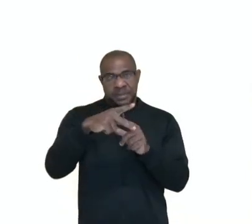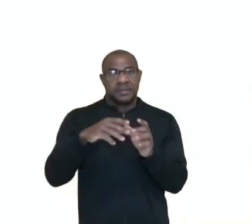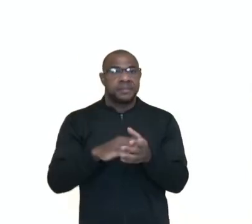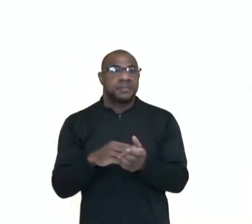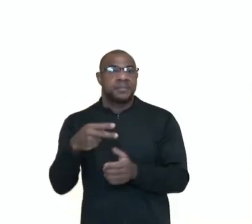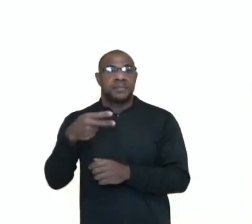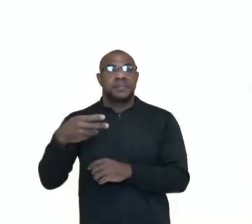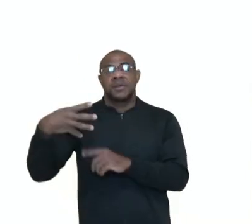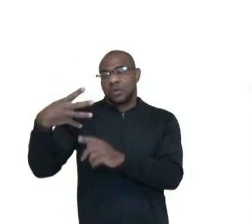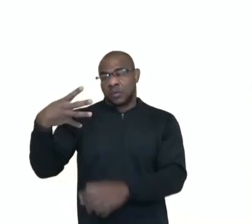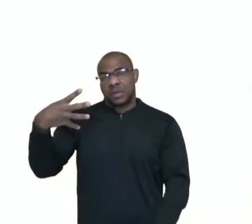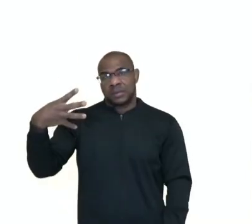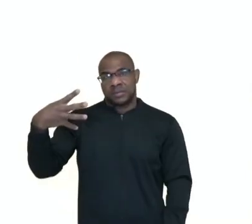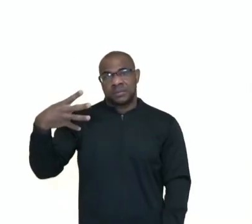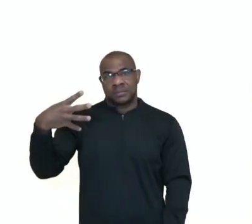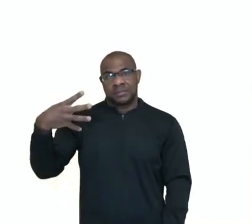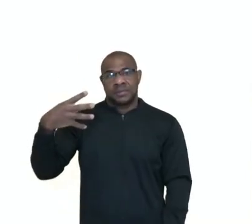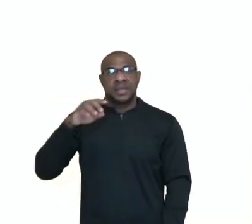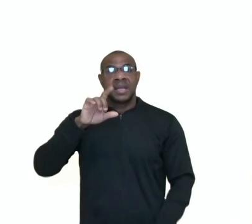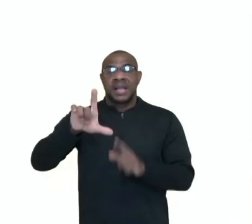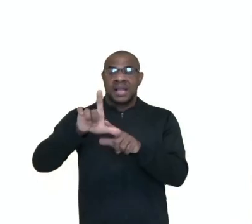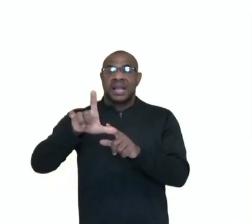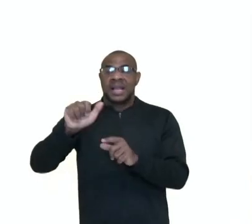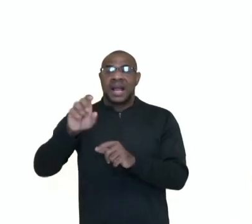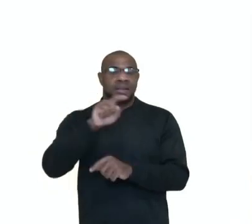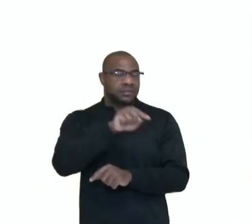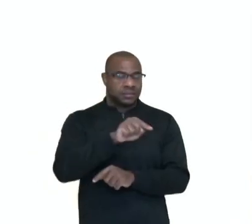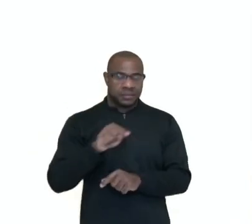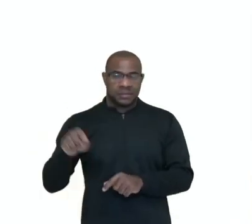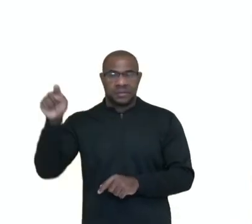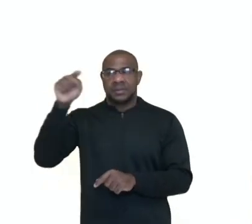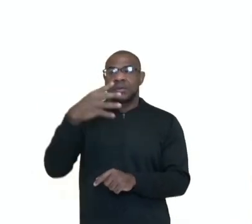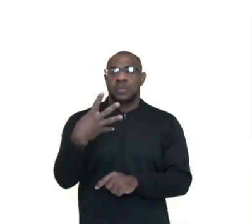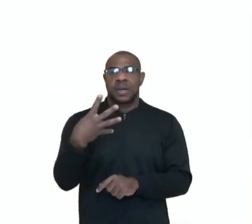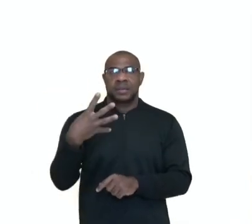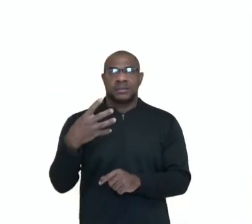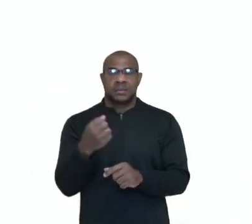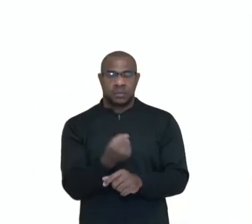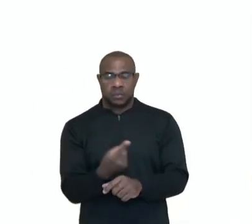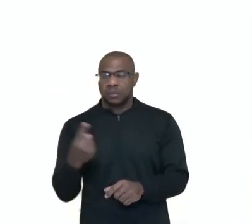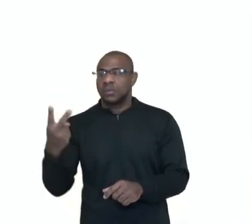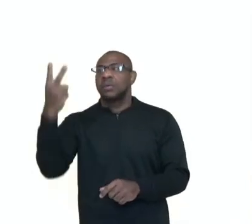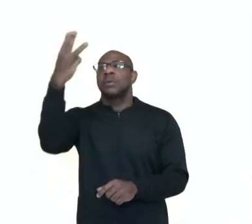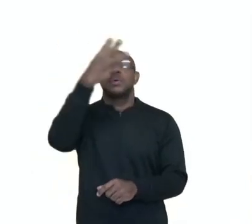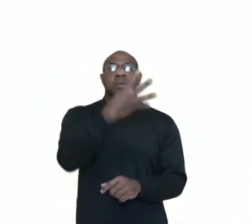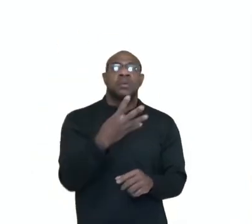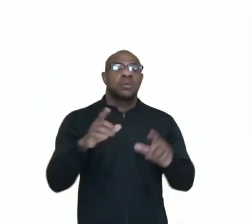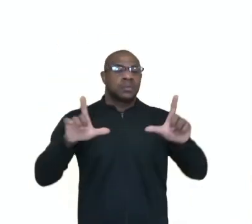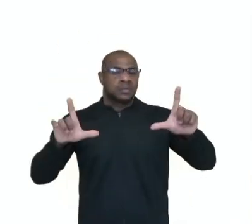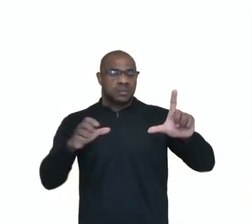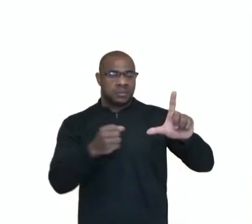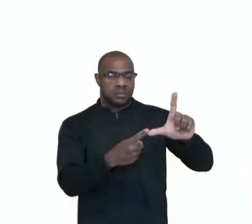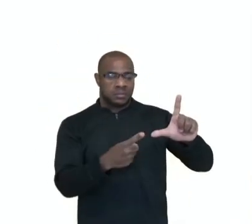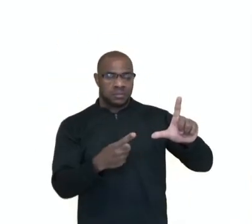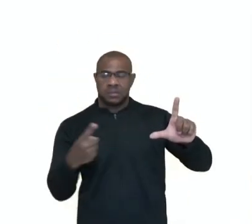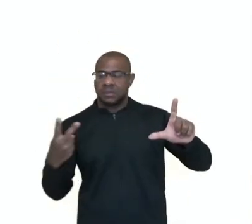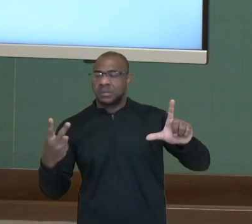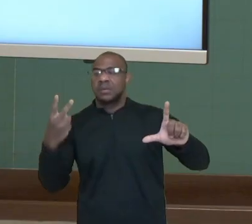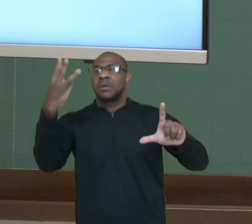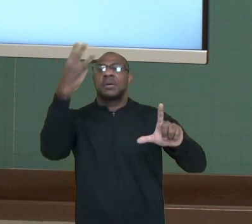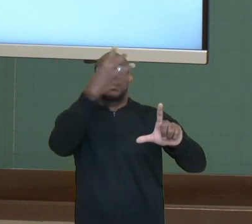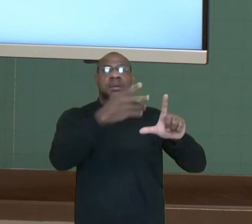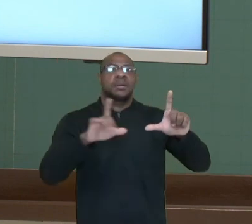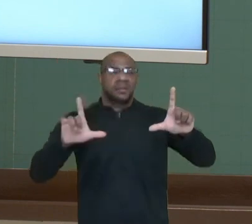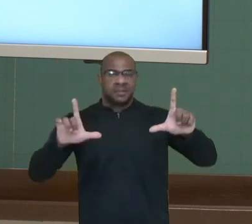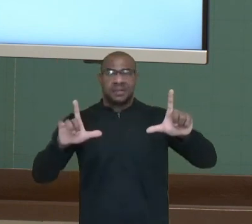quadrado, que eu estou chamando de L. Perímetro igual 4L. Aonde que apareceu esse 4? Não tem em lugar nenhum.